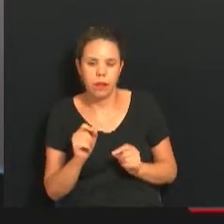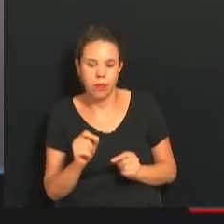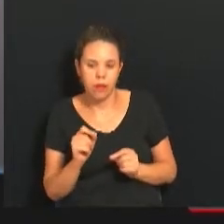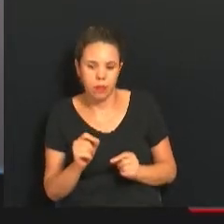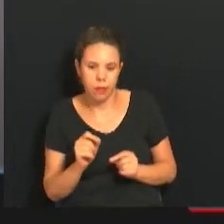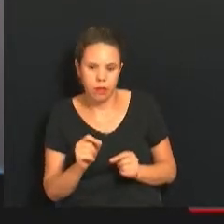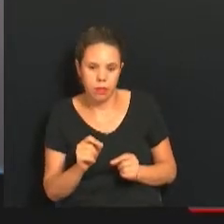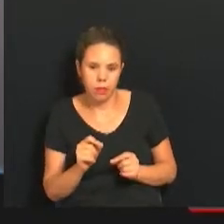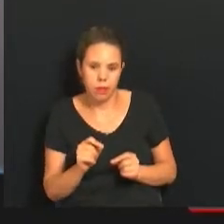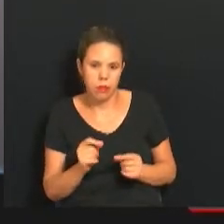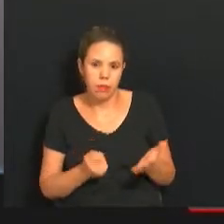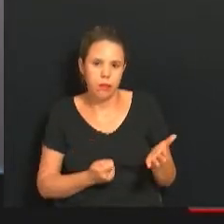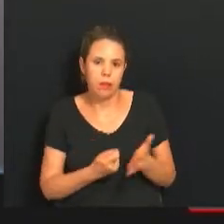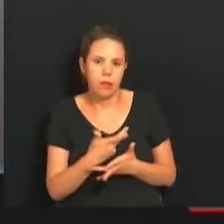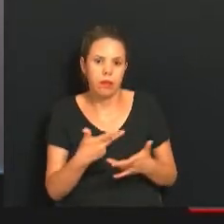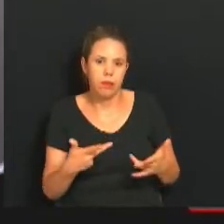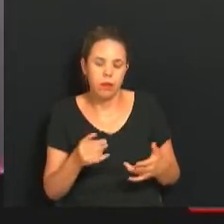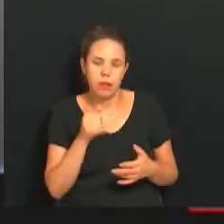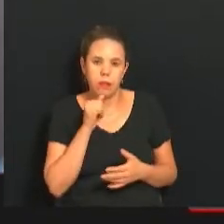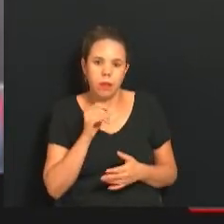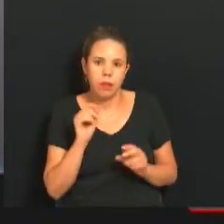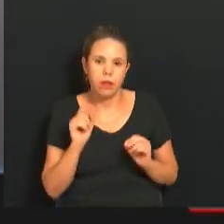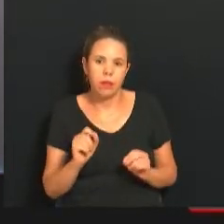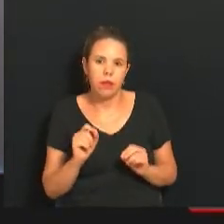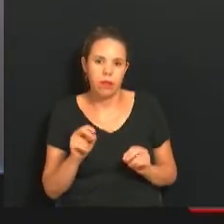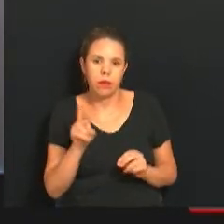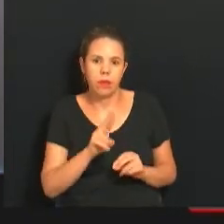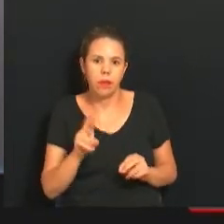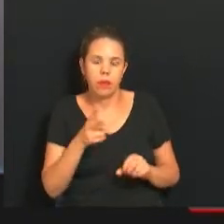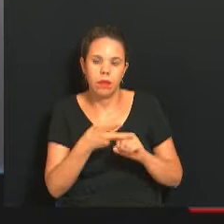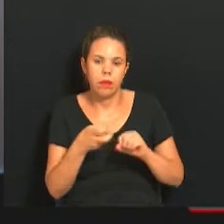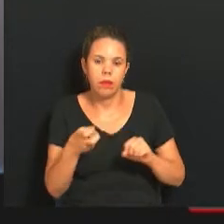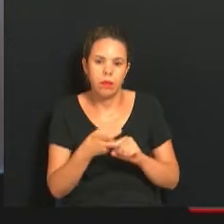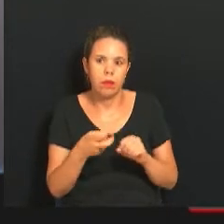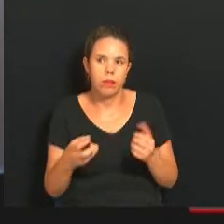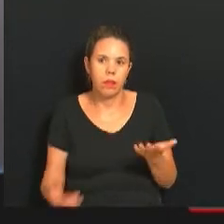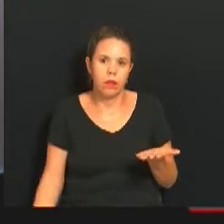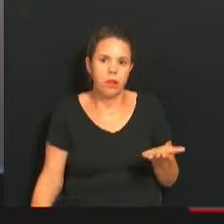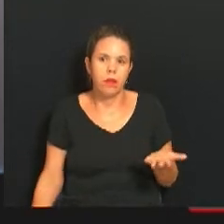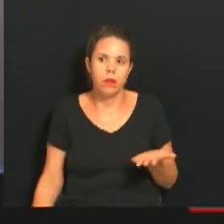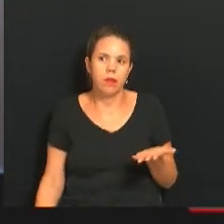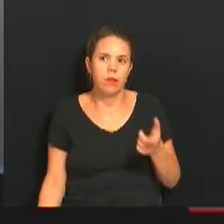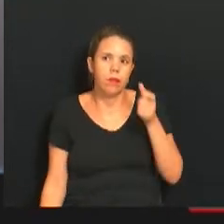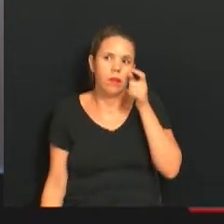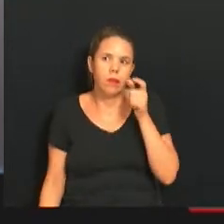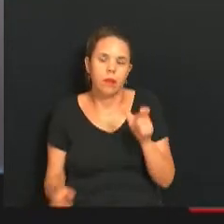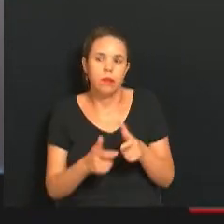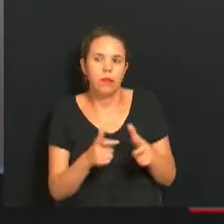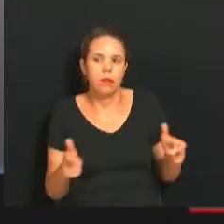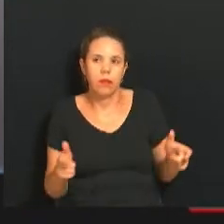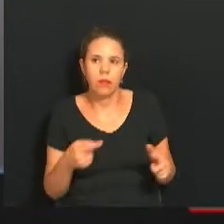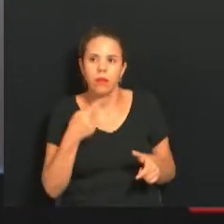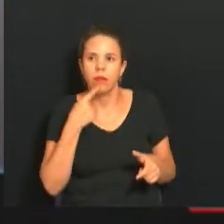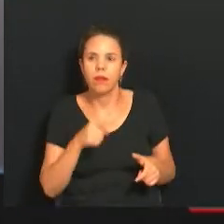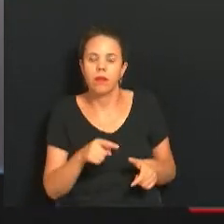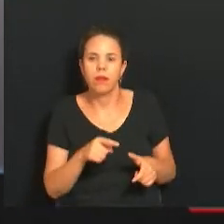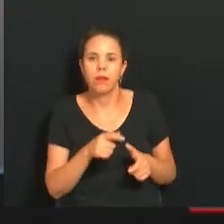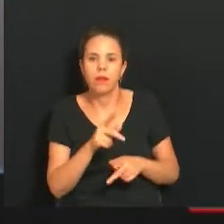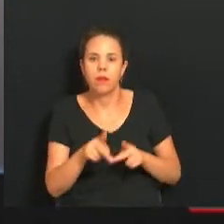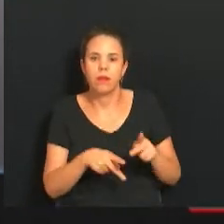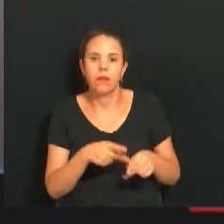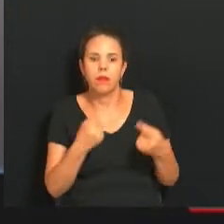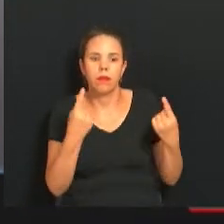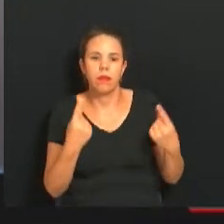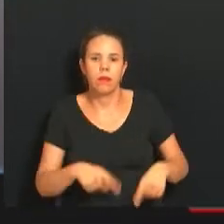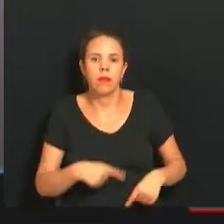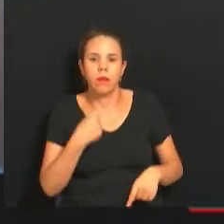acesso a pagamentos, por exemplo, né, o uso de aplicativos, e a gente já vê uma crescente russofobia crescendo nos países